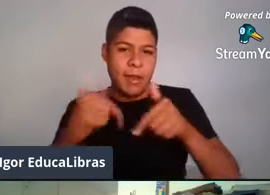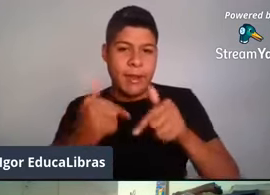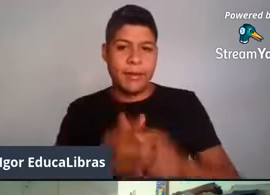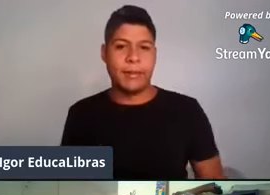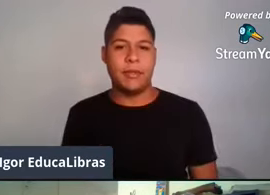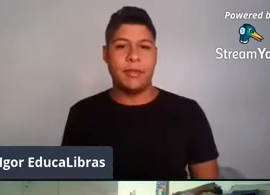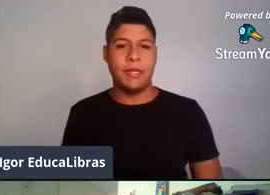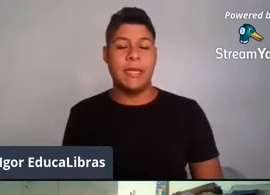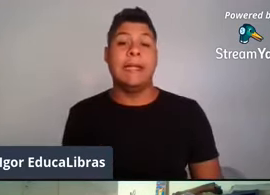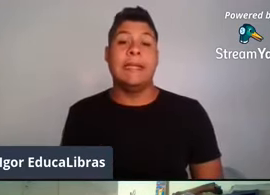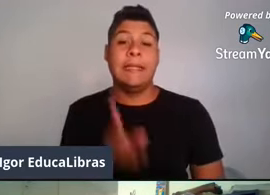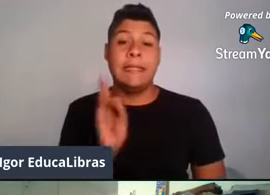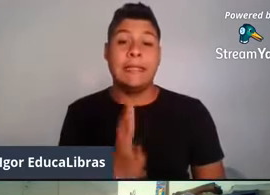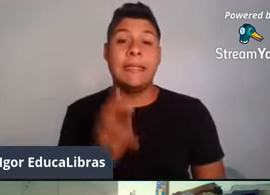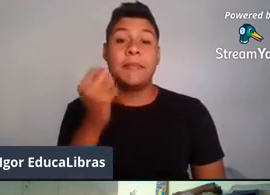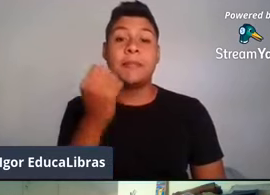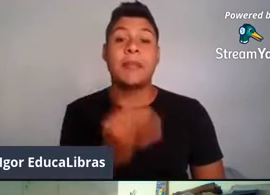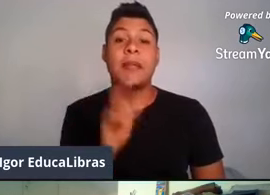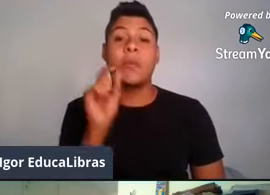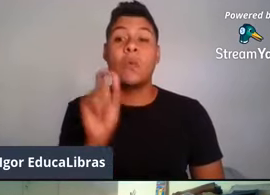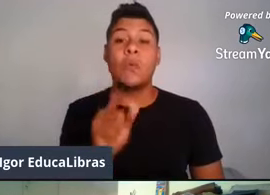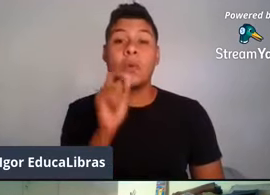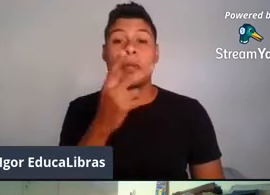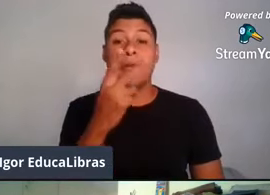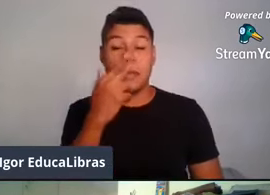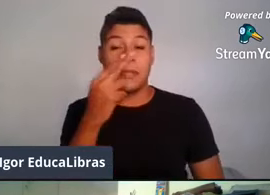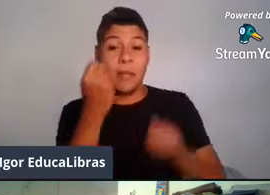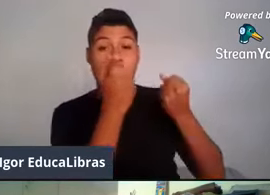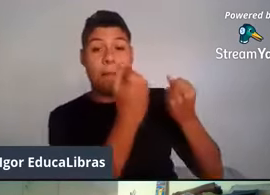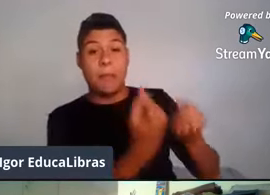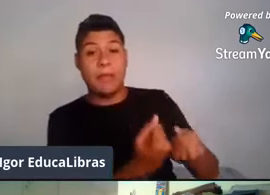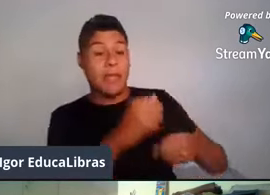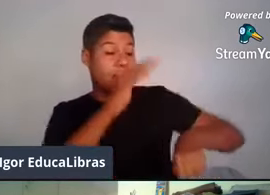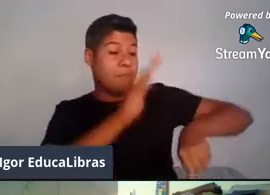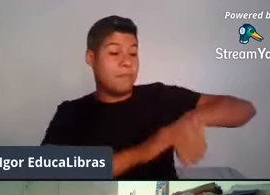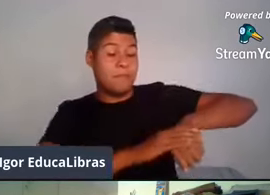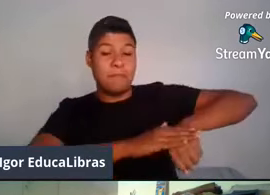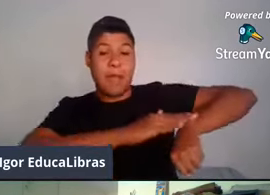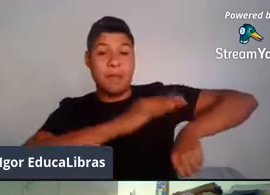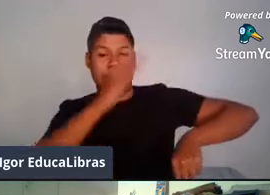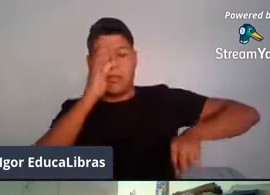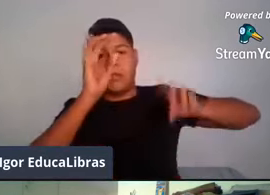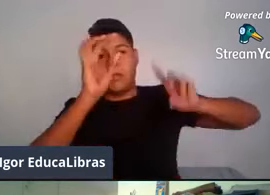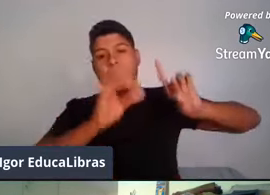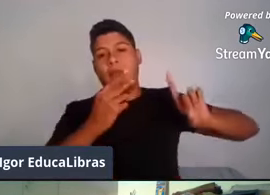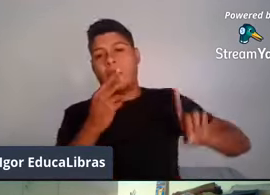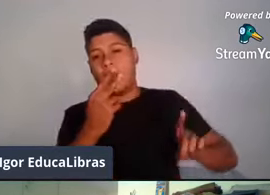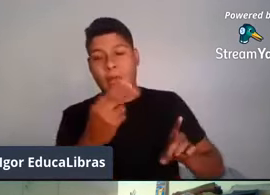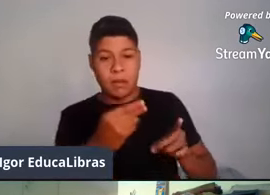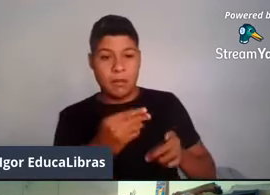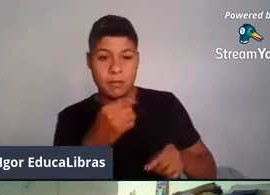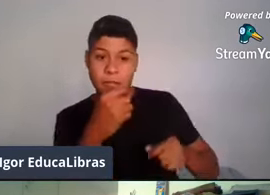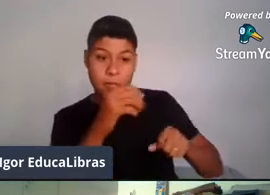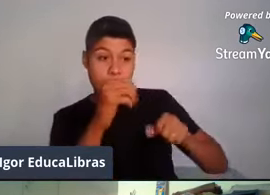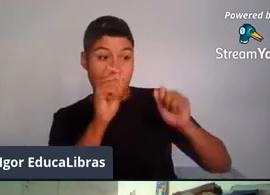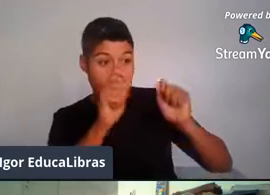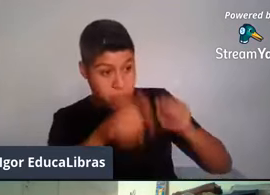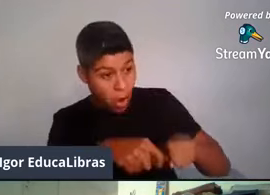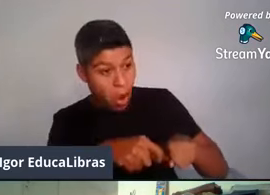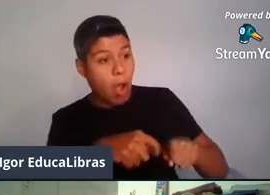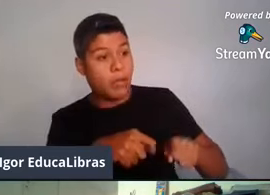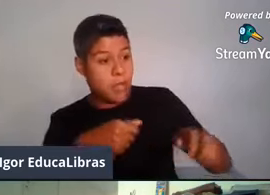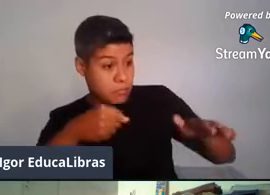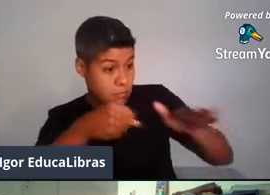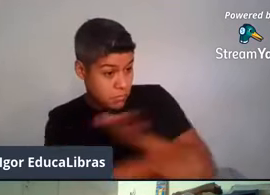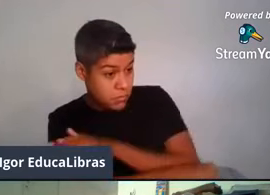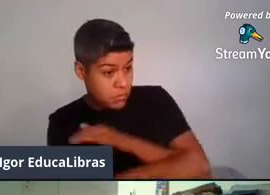que sempre se colocava uma carga a mais para a pessoa com deficiência, quando se dizia, olha, contrate uma pessoa com deficiência porque ele